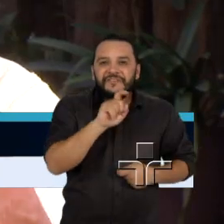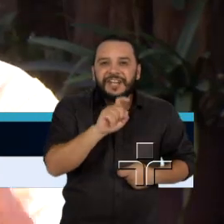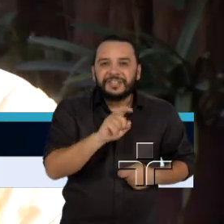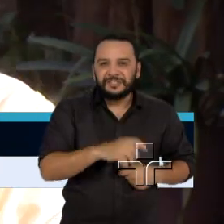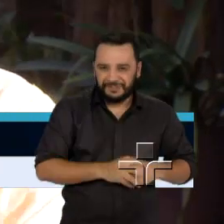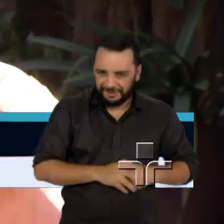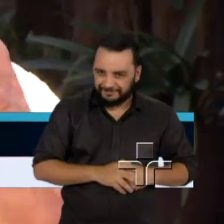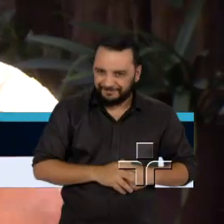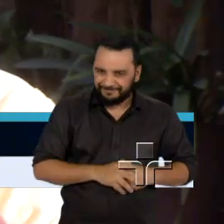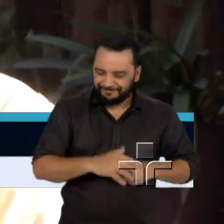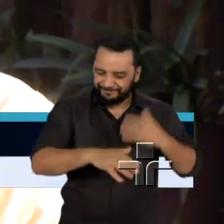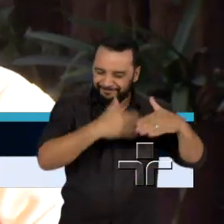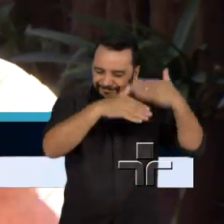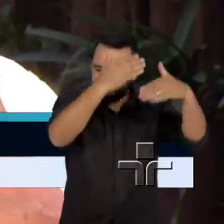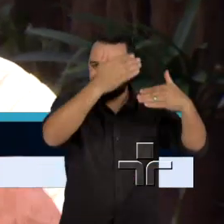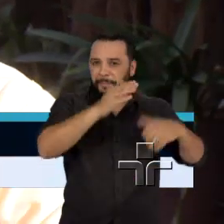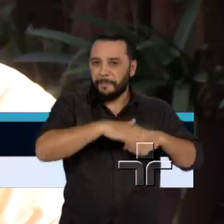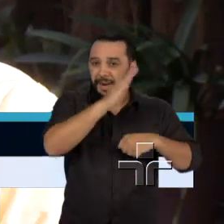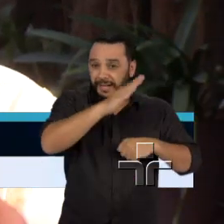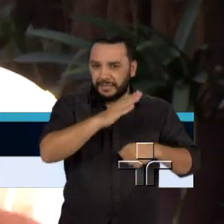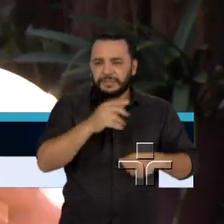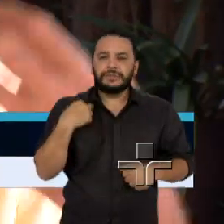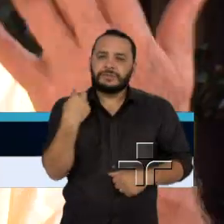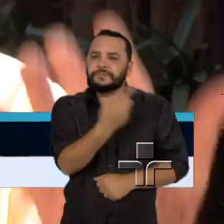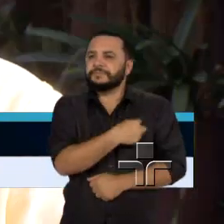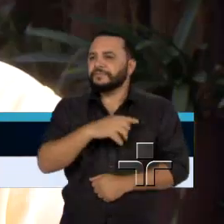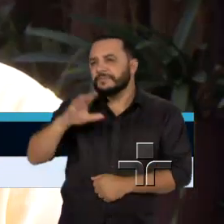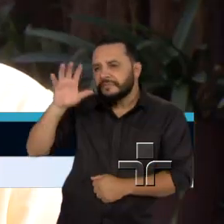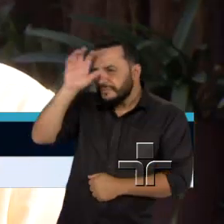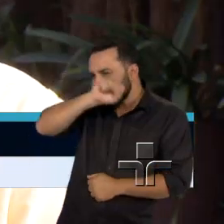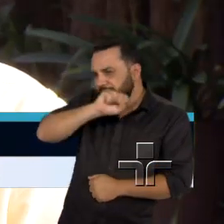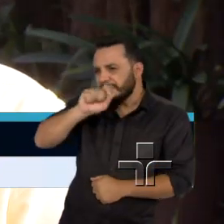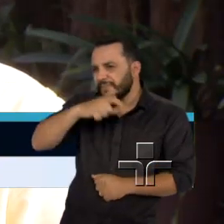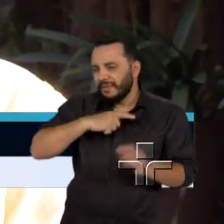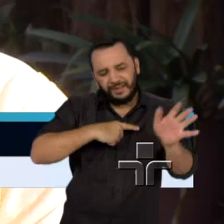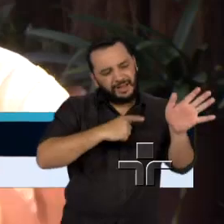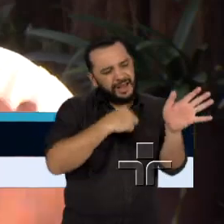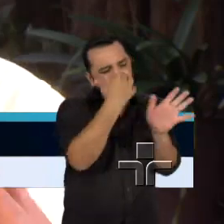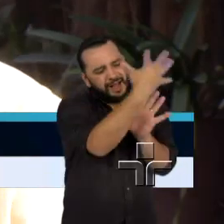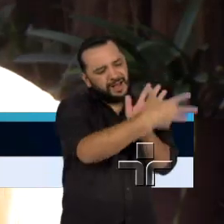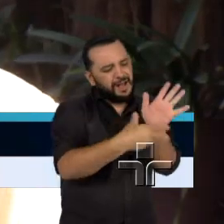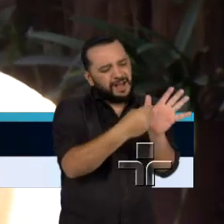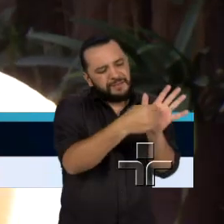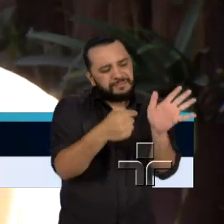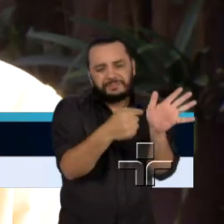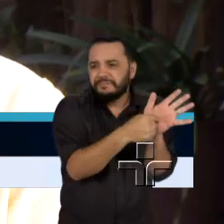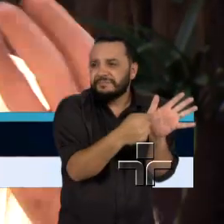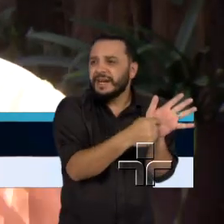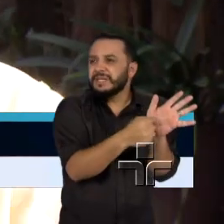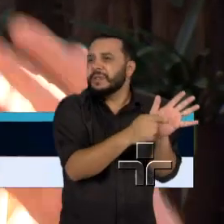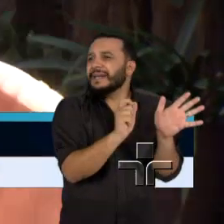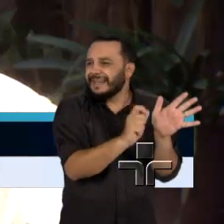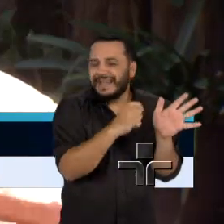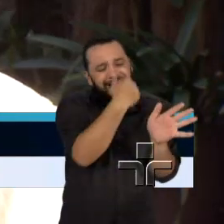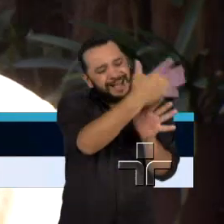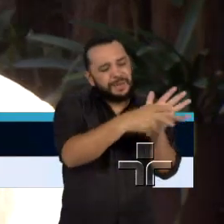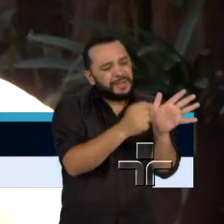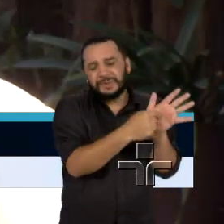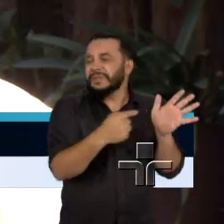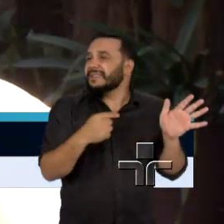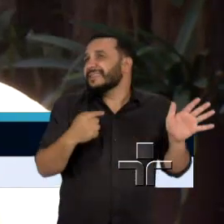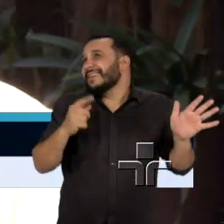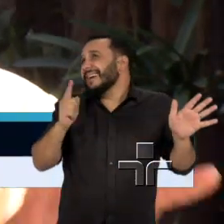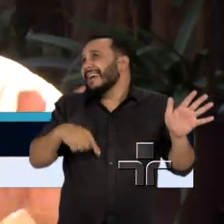Fomos educados, de certa maneira, na nossa relação com a Amazônia, para considerar que a Amazônia é uma espécie